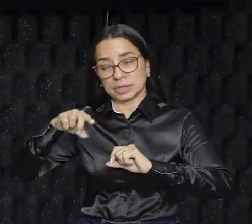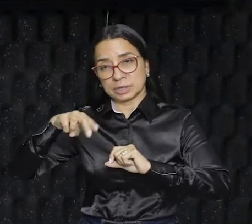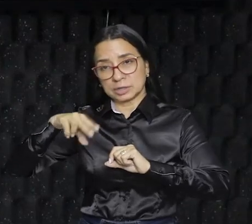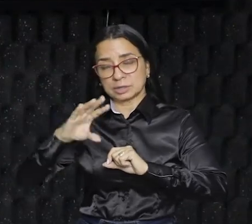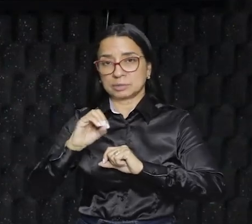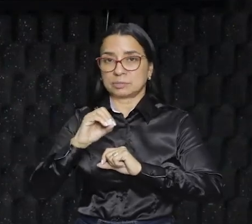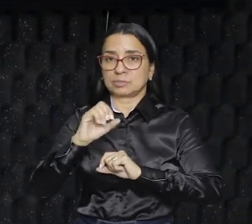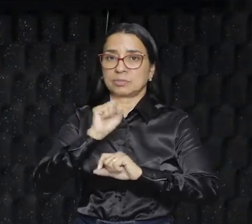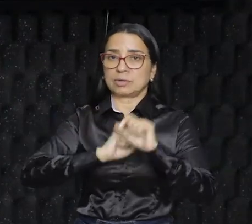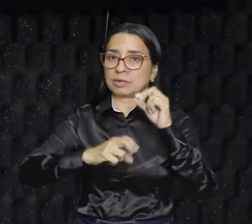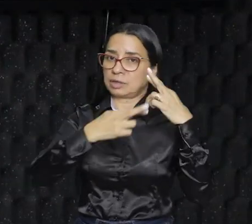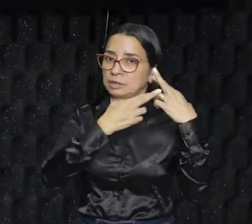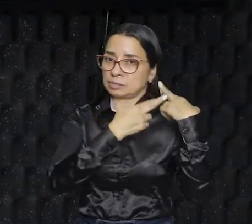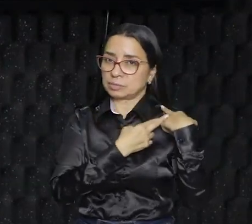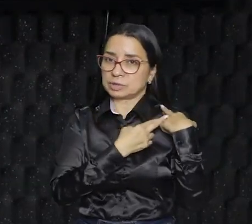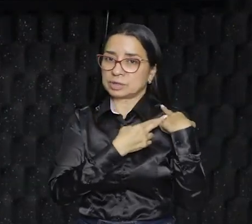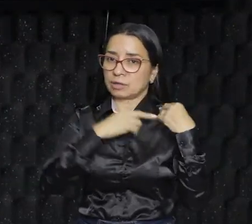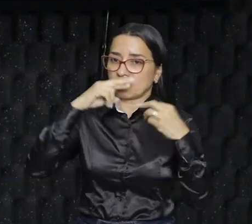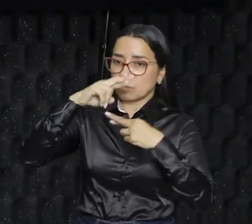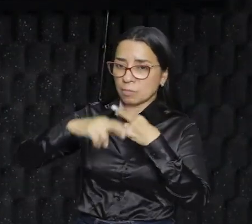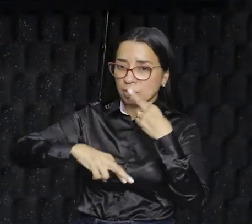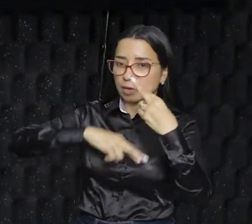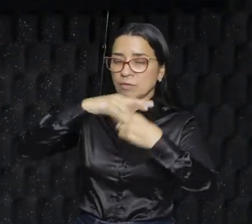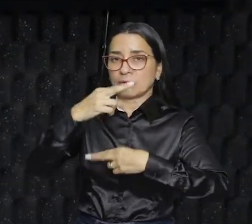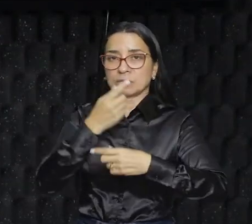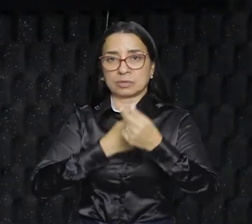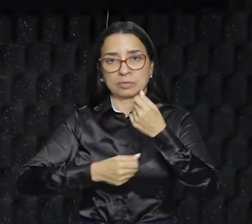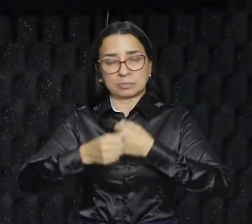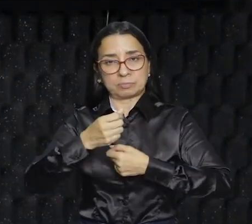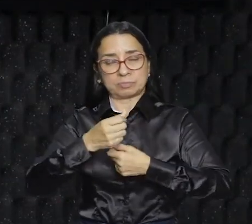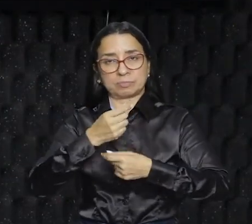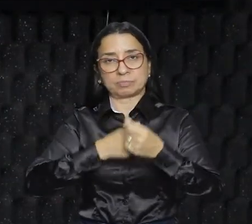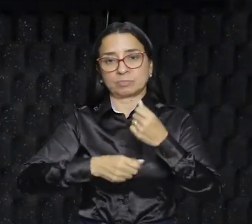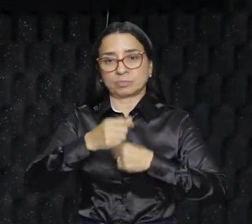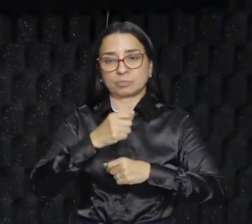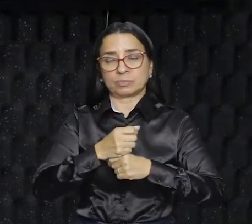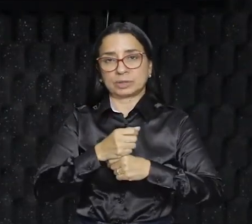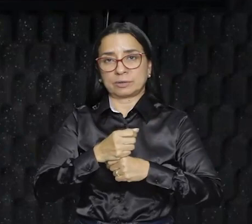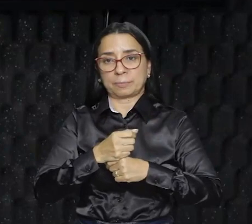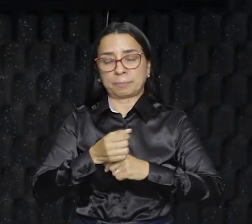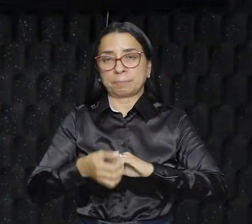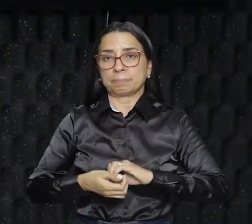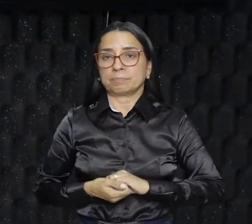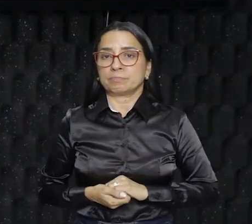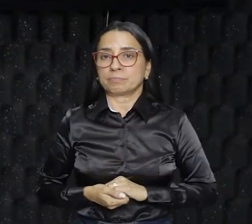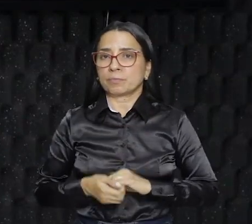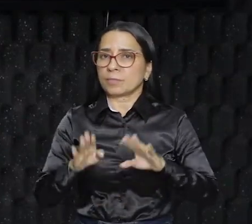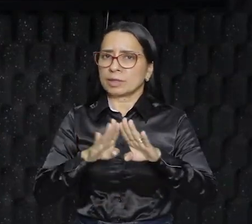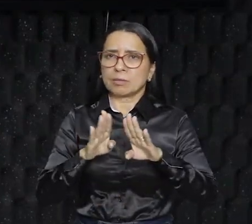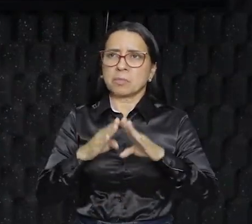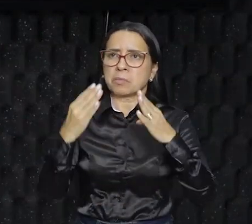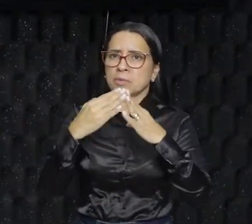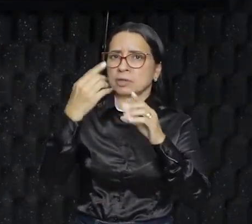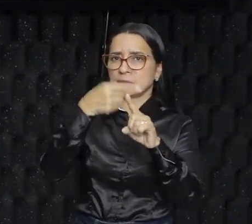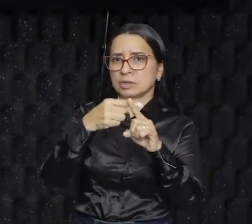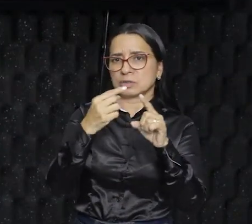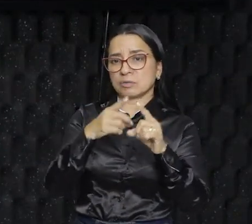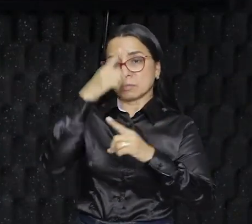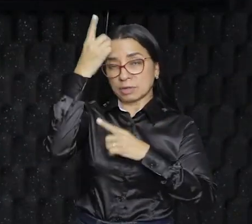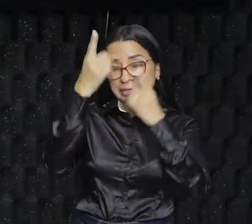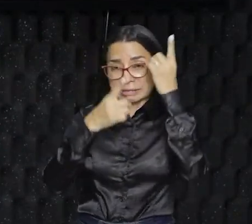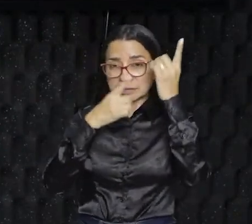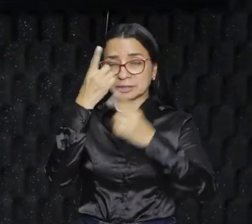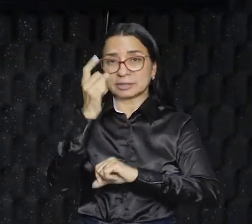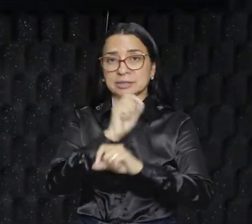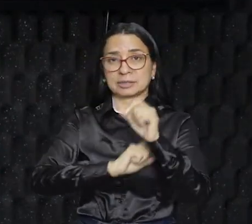na Inglaterra, que foi a mais política, se comparada à Igreja Calvinista e Luterana, que é uma igreja que foi criada pelo Estado,